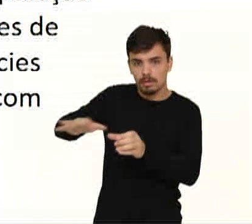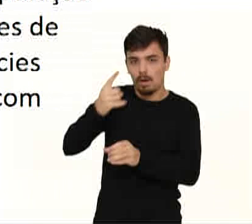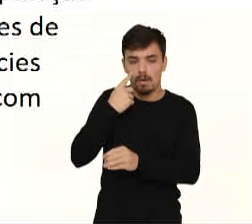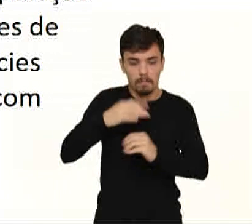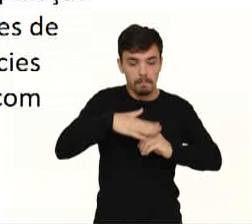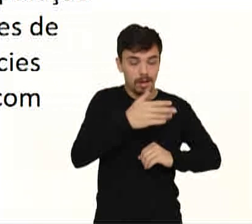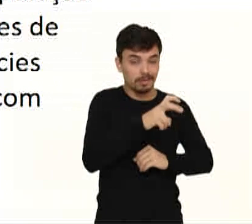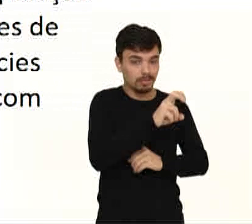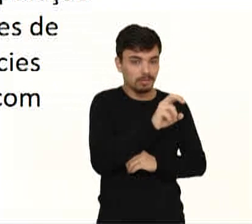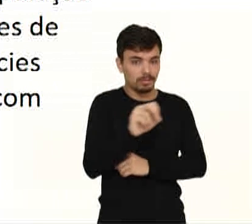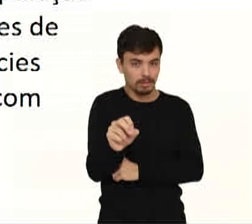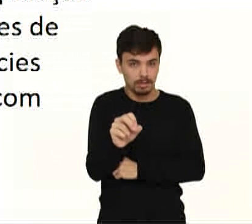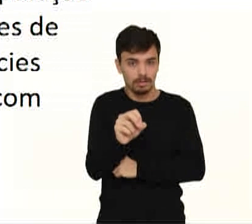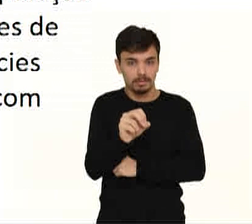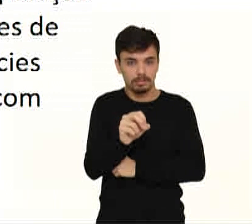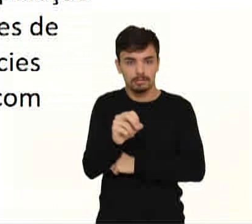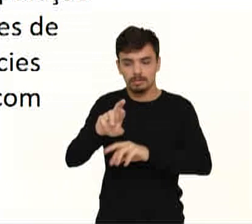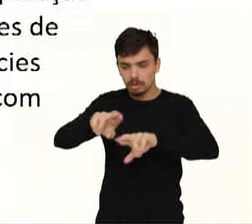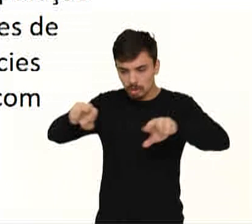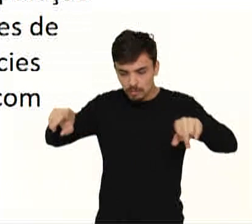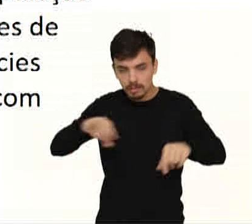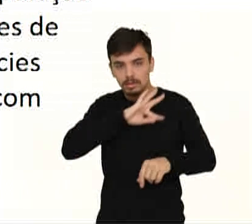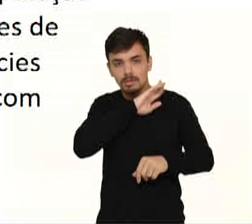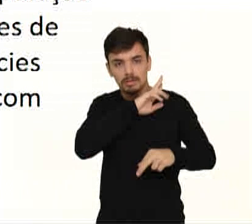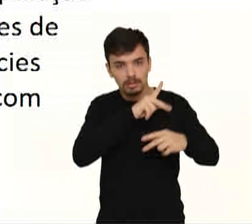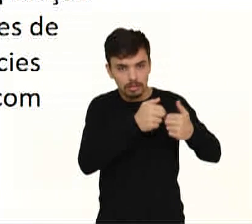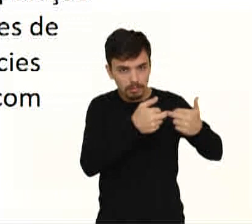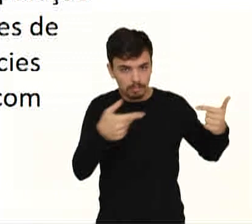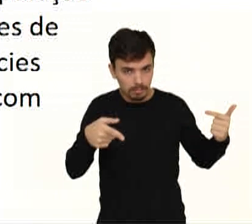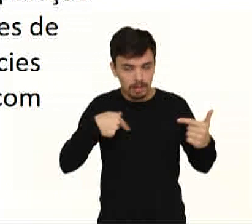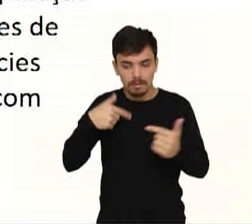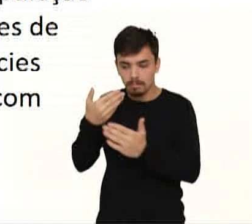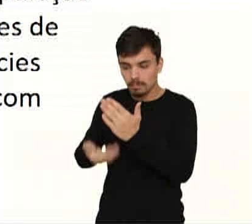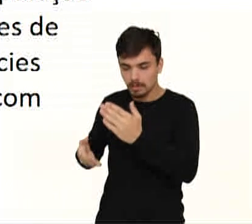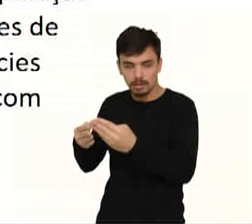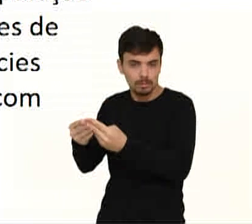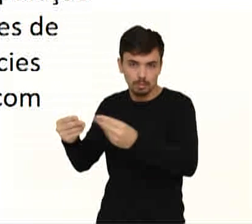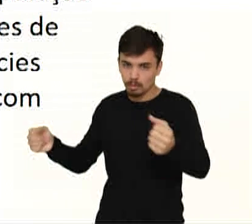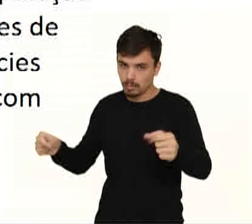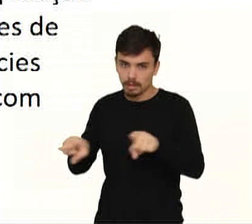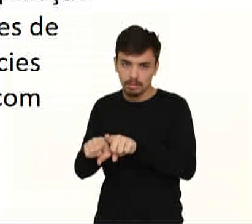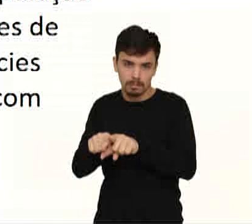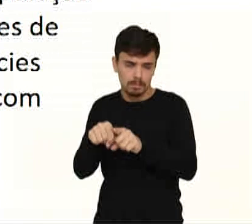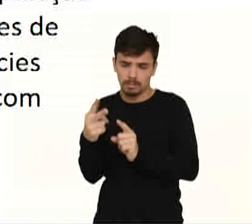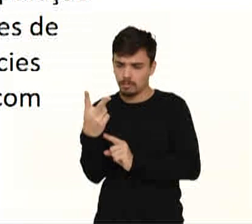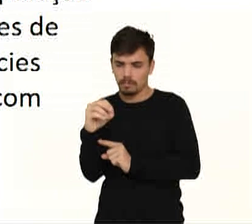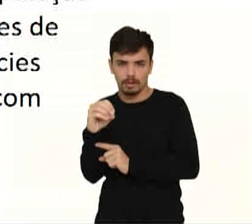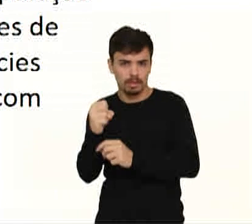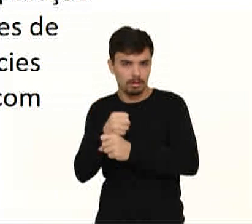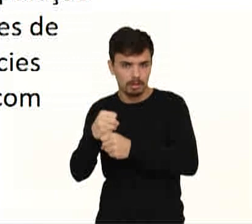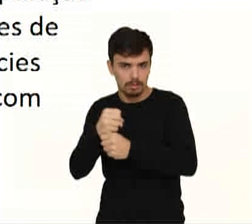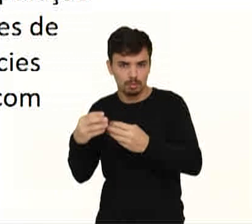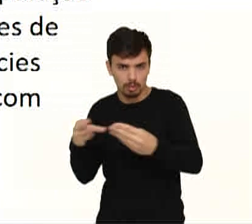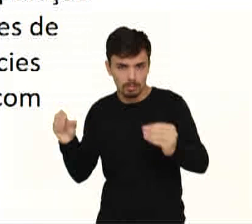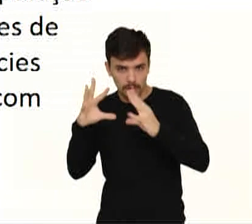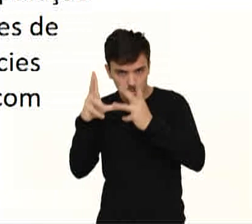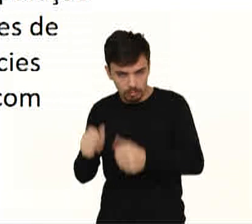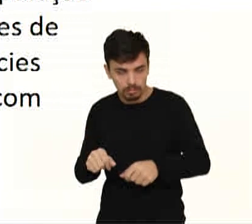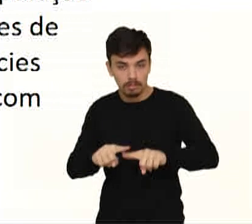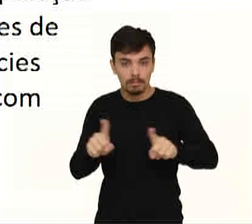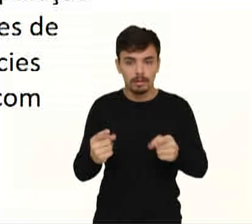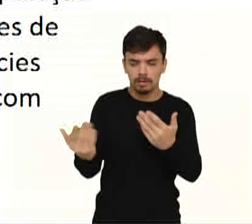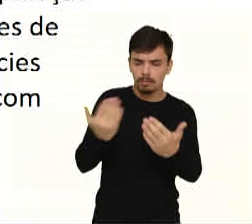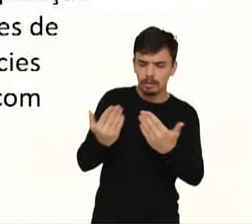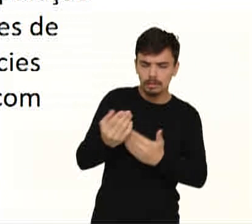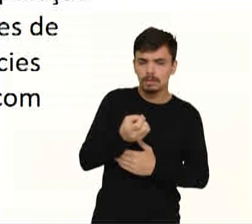500 espécies de animais terrestres estão à beira da extinção e provavelmente desaparecerão em 20 anos. Em comparação, o mesmo